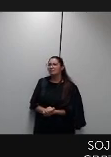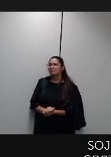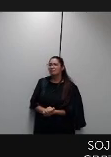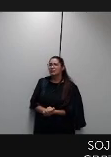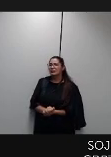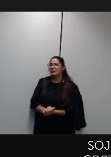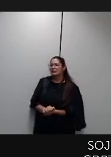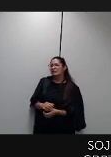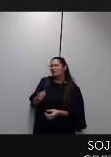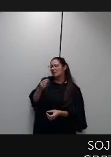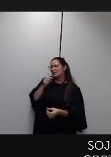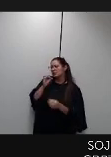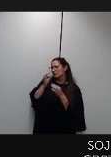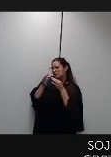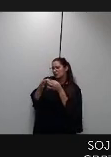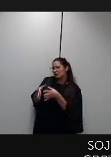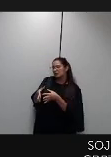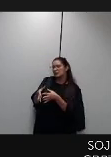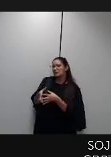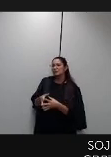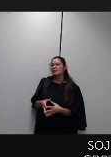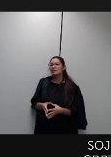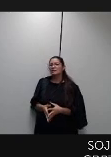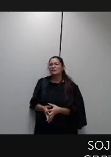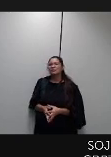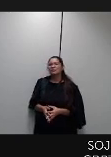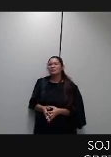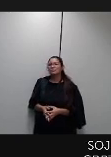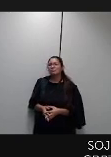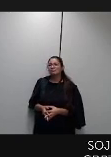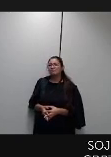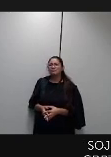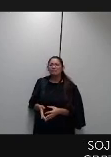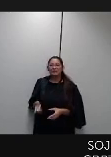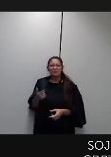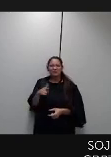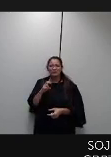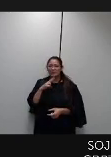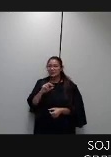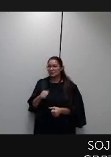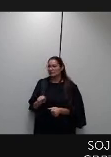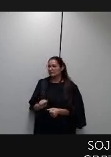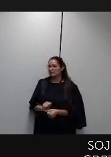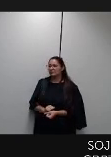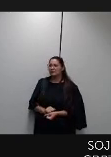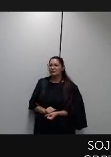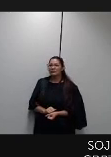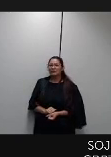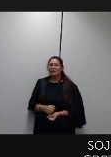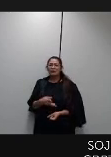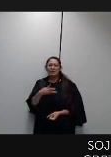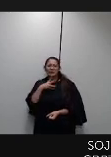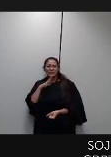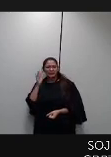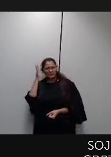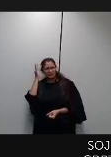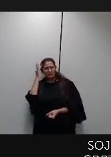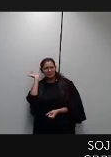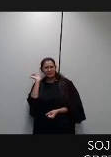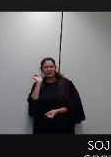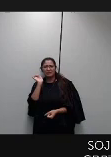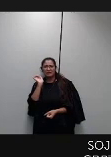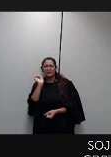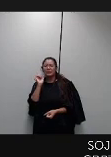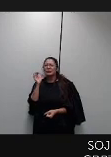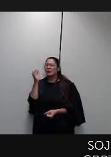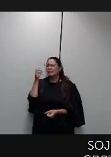das agências bancárias e contas onde poderiam ser feitos eventuais depósitos eu sei presidente do ponto de vista